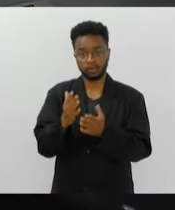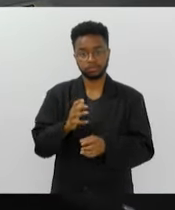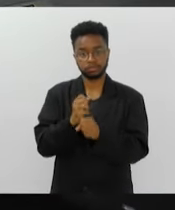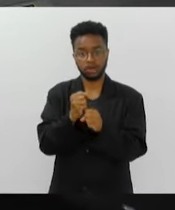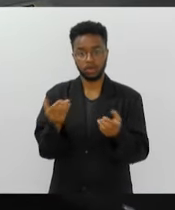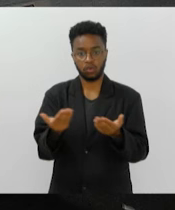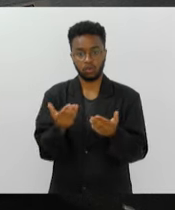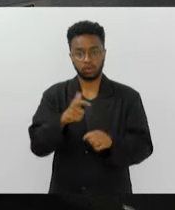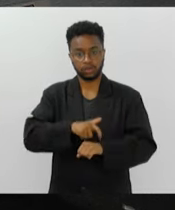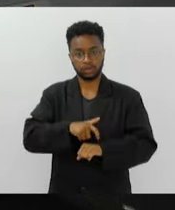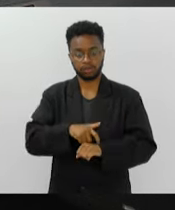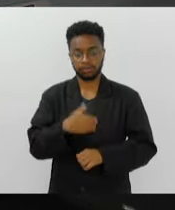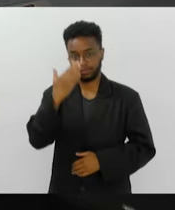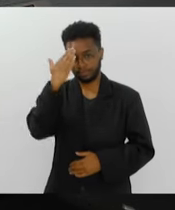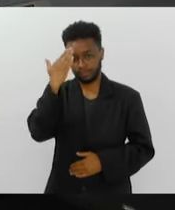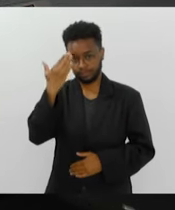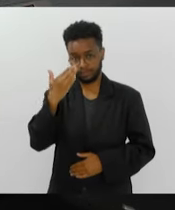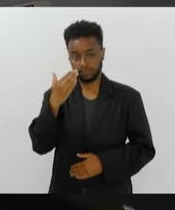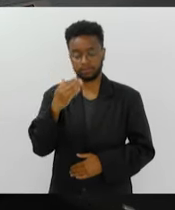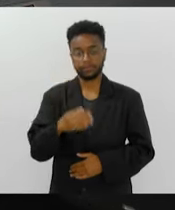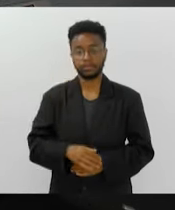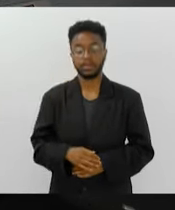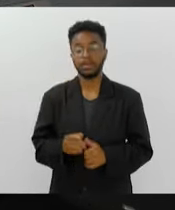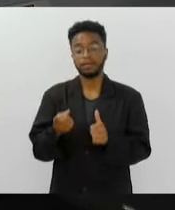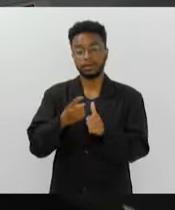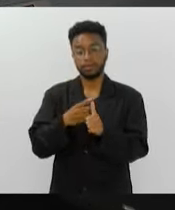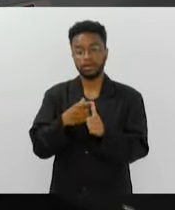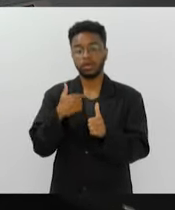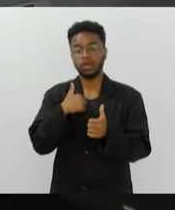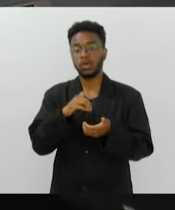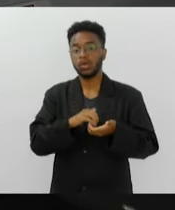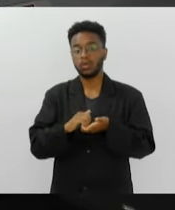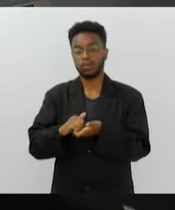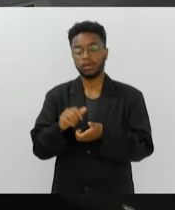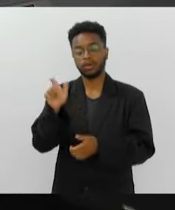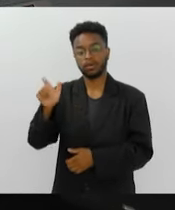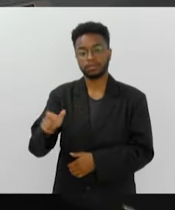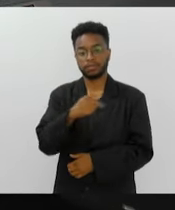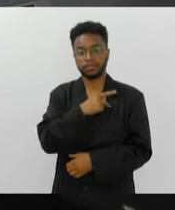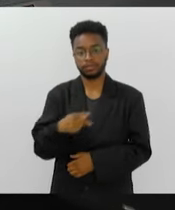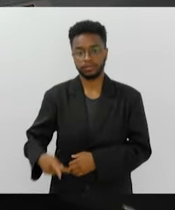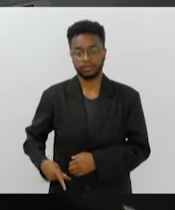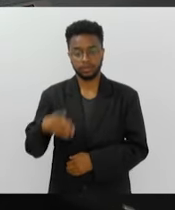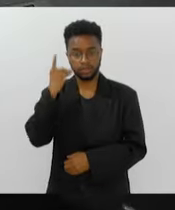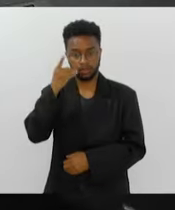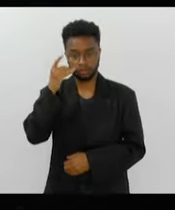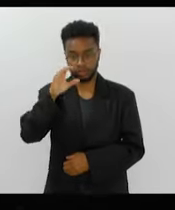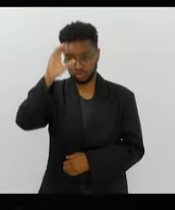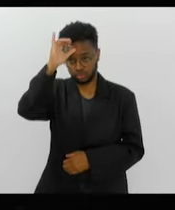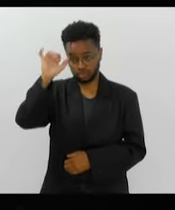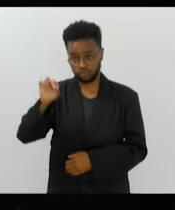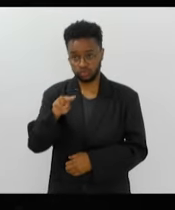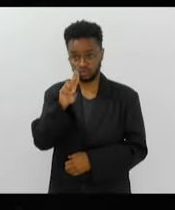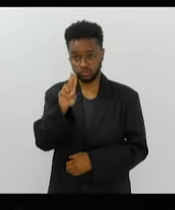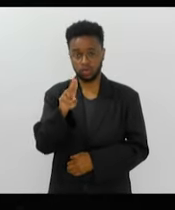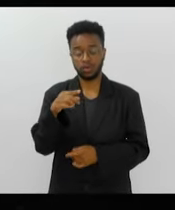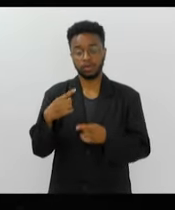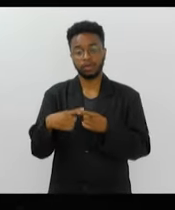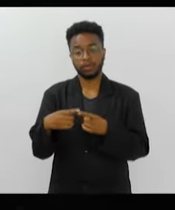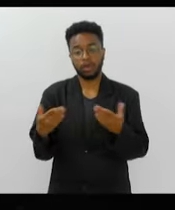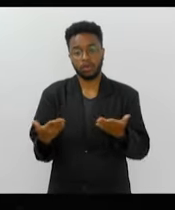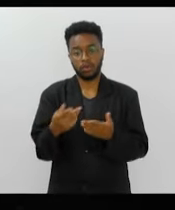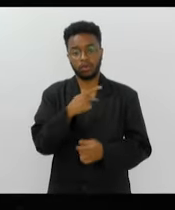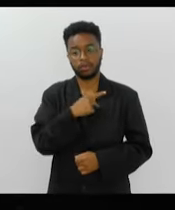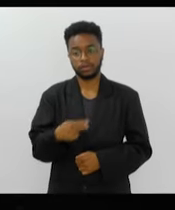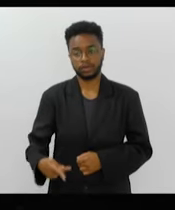partir de agora obrigado primeiro lugar saudar aqui a nossa presidenta deputada ti Ju tá presidindo aqui a